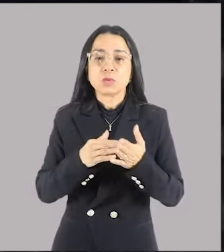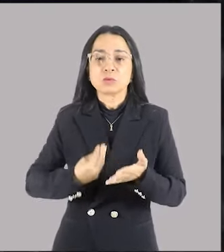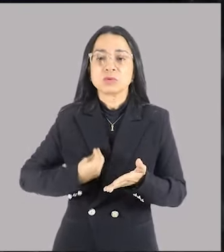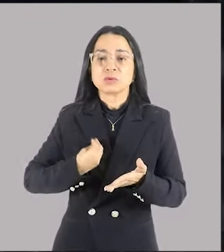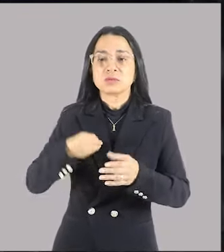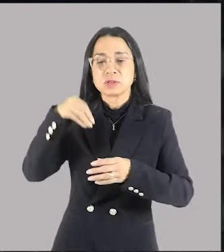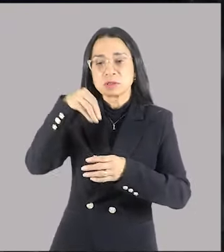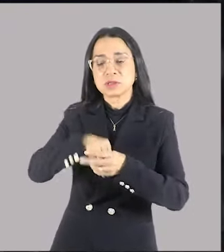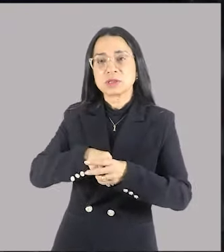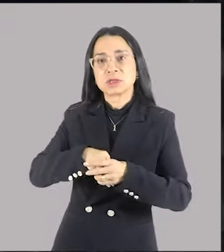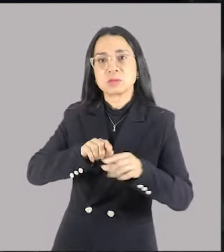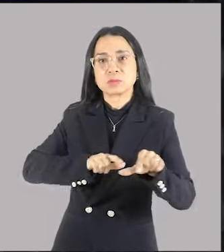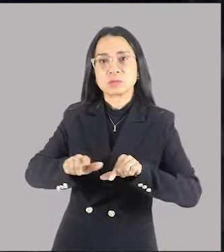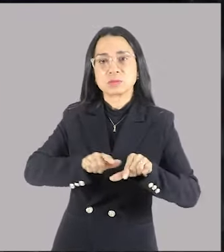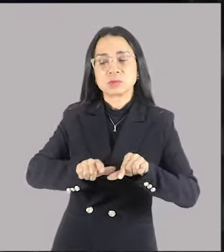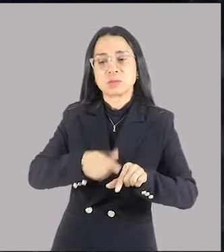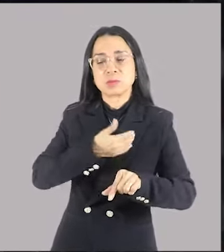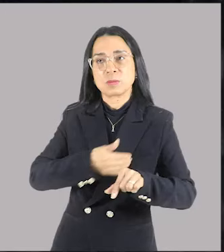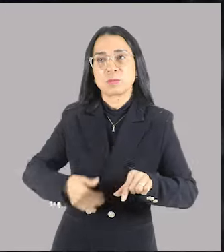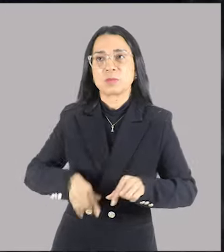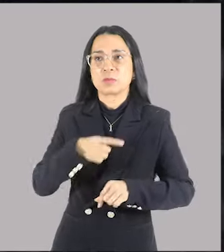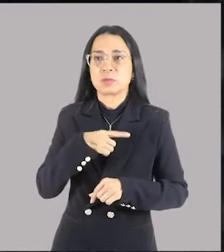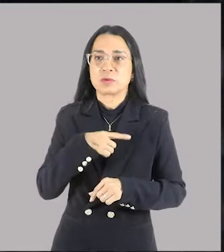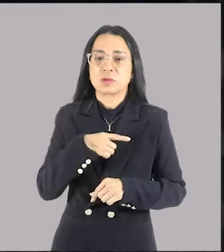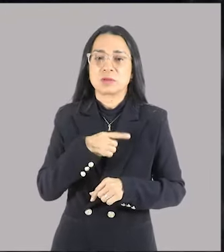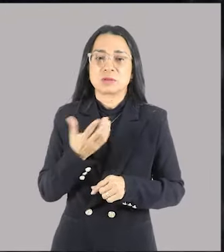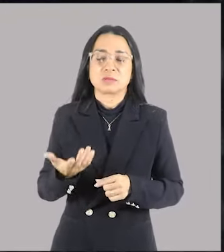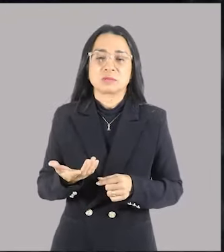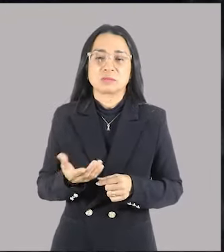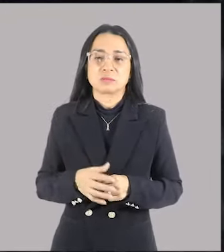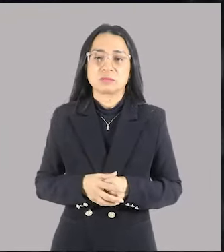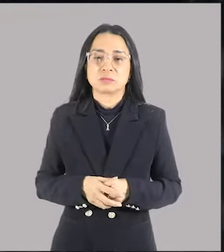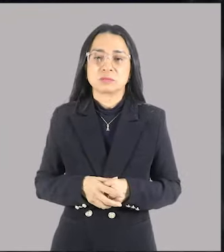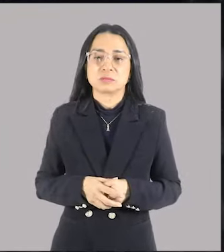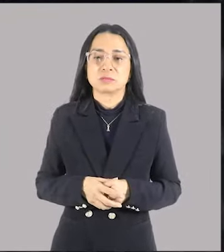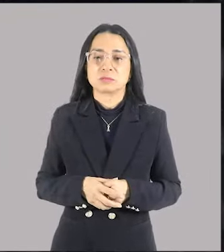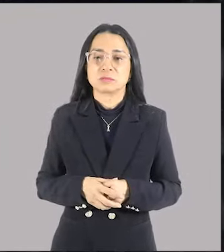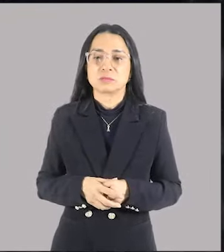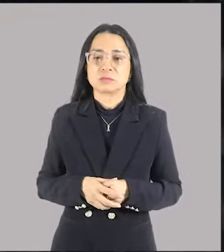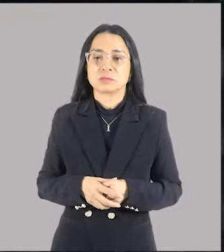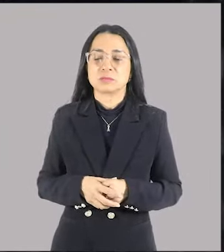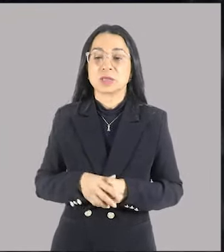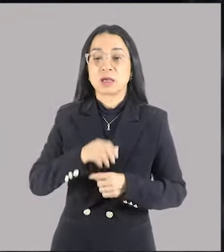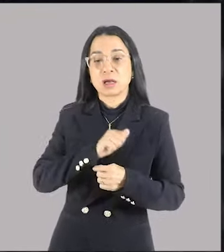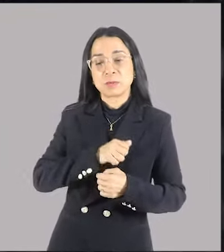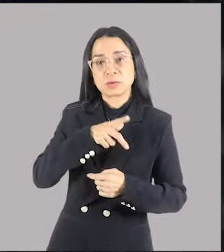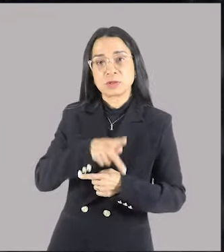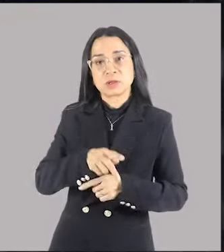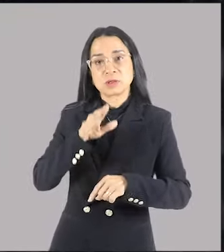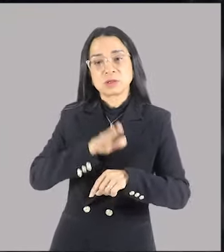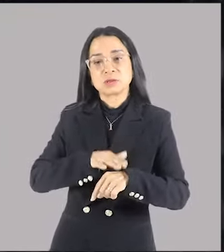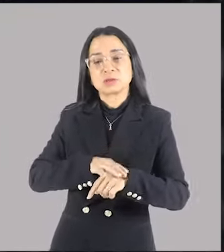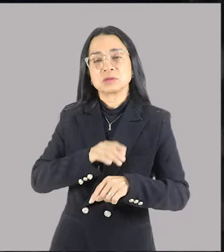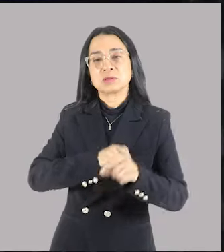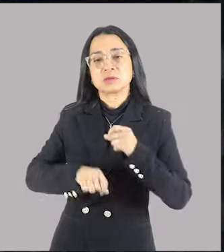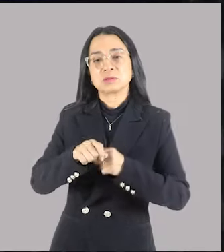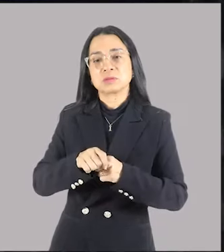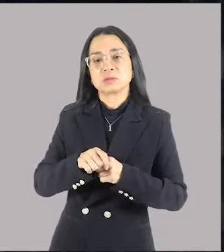do serviço público no serviço público existe uma eh aposentadoria que nós chamamos de